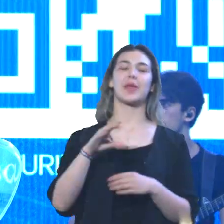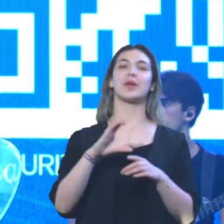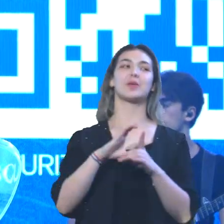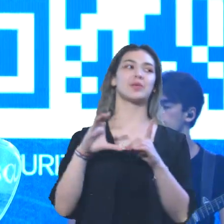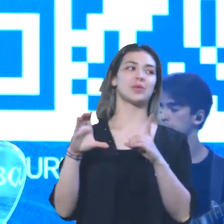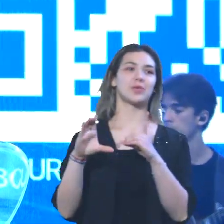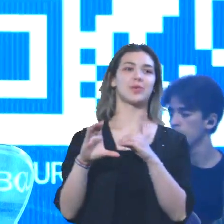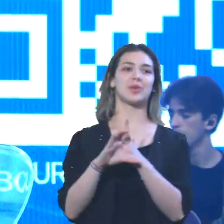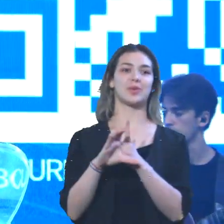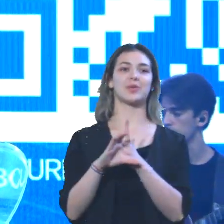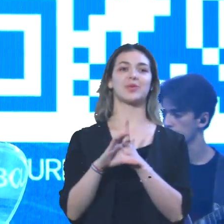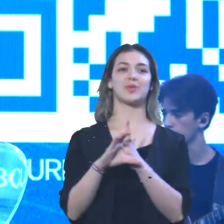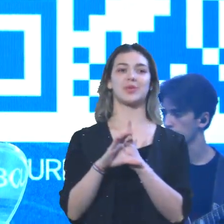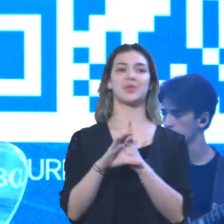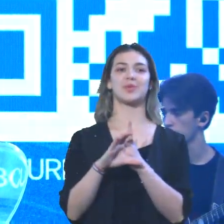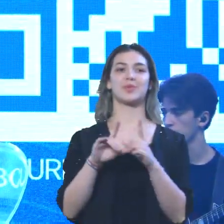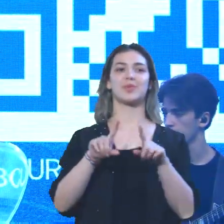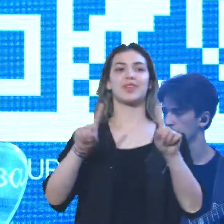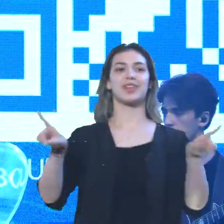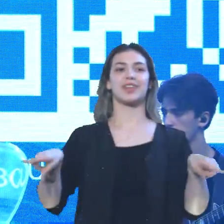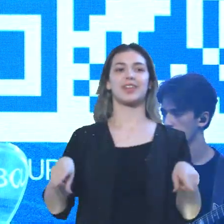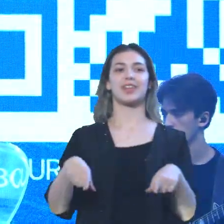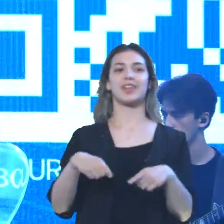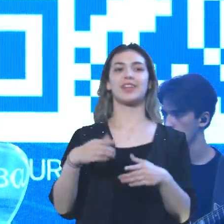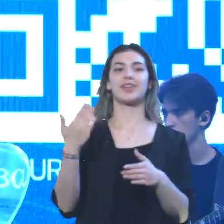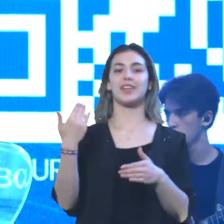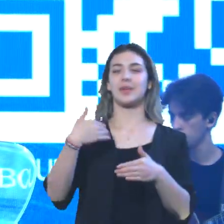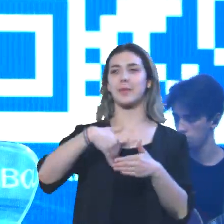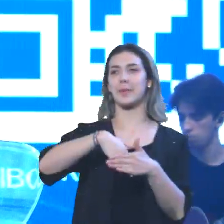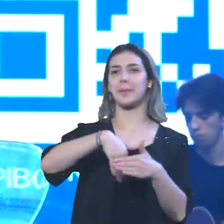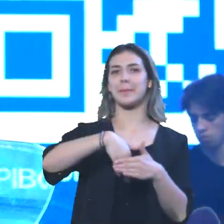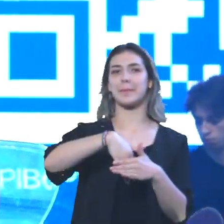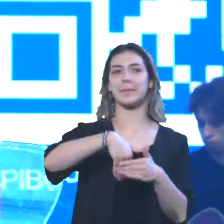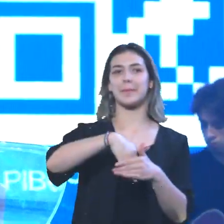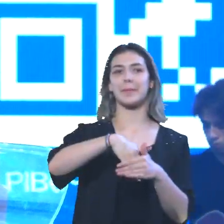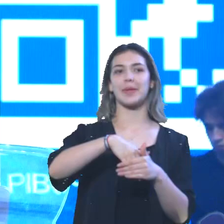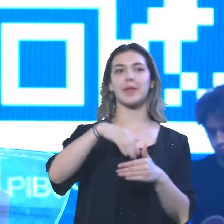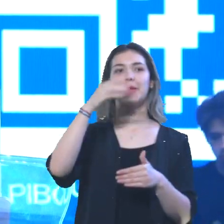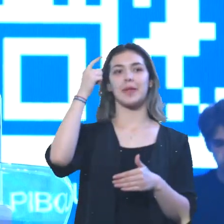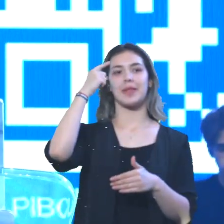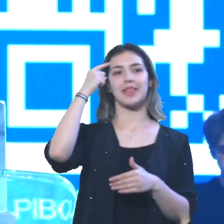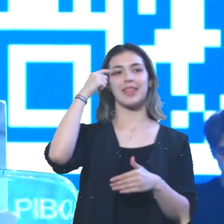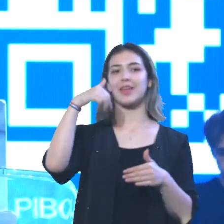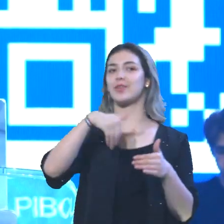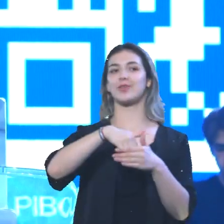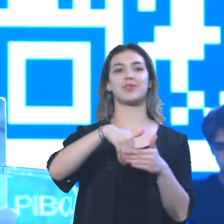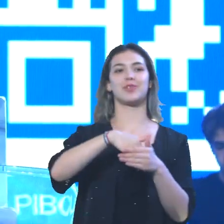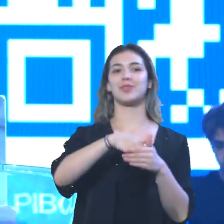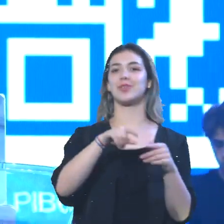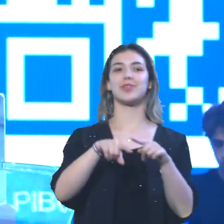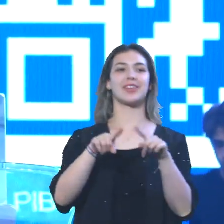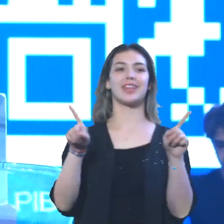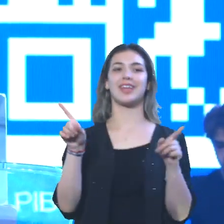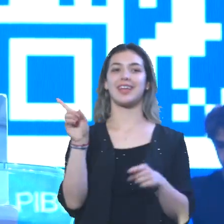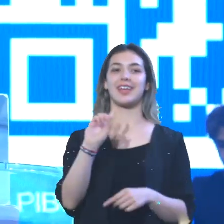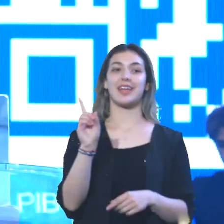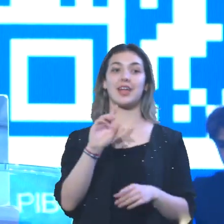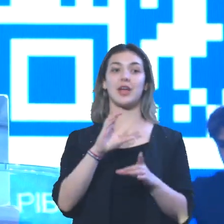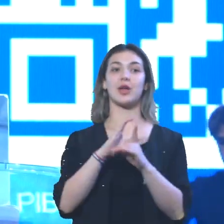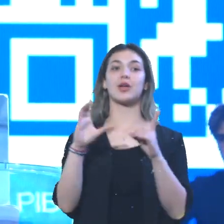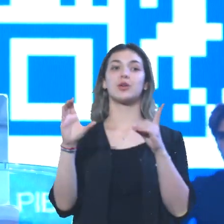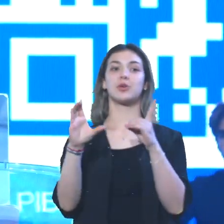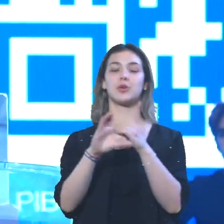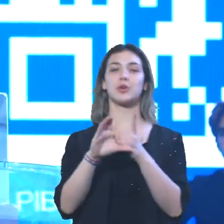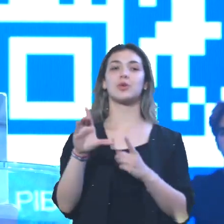numa quadra de futebol. Colocaram um culto, eu achava que ia ter futebol, mas não, tinha Jesus. Eu falei, quem é